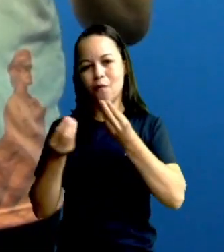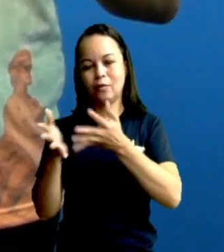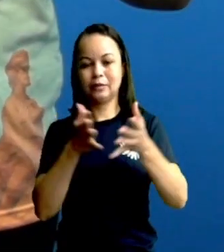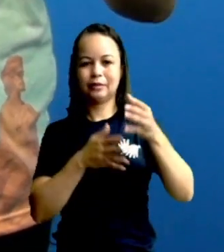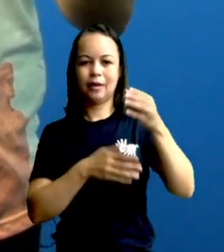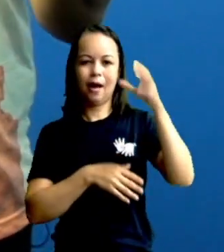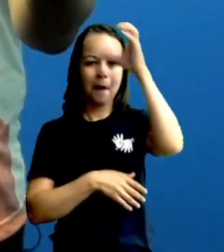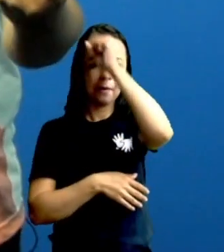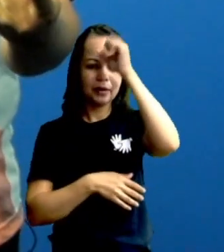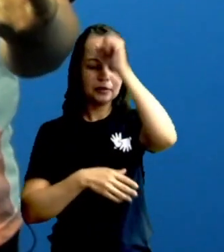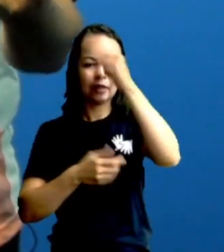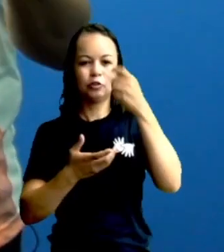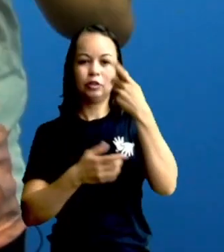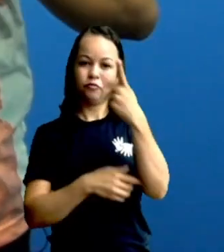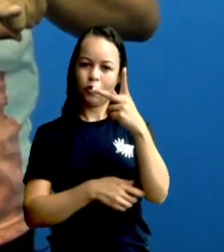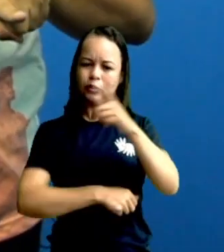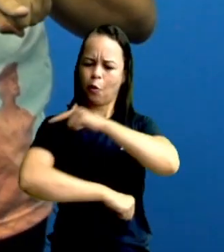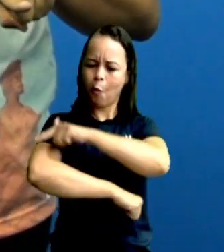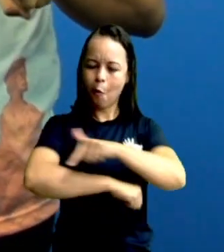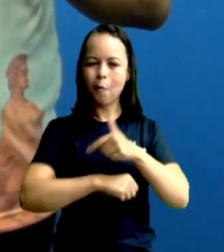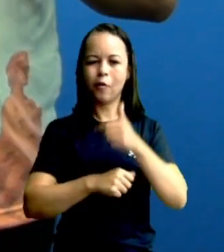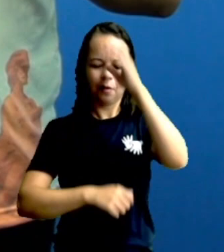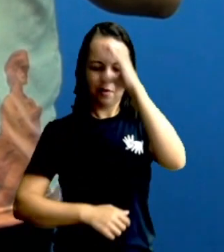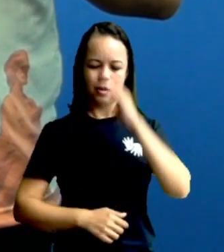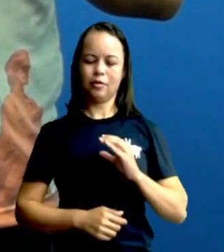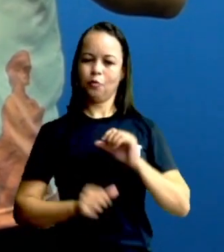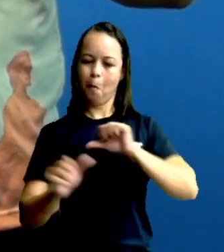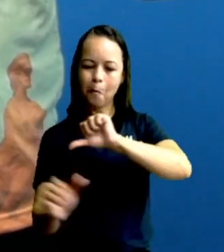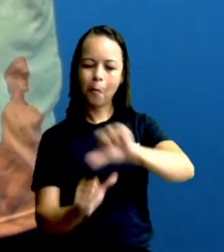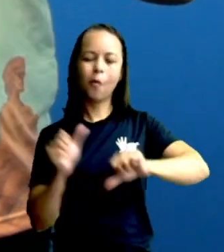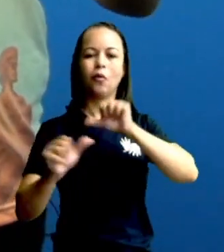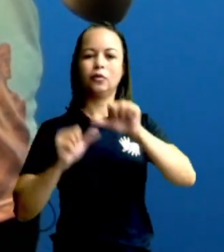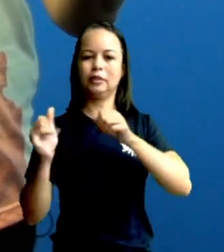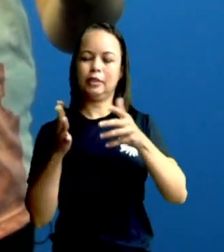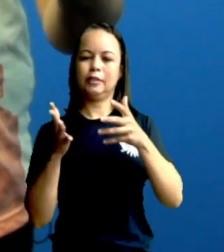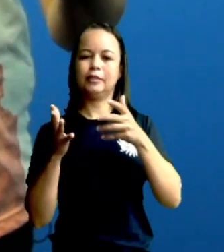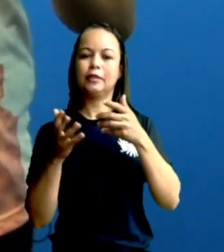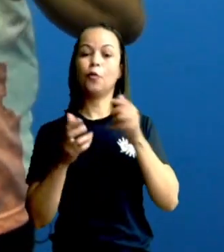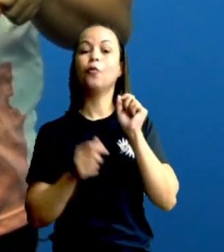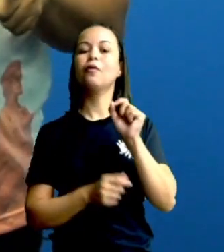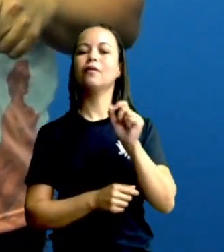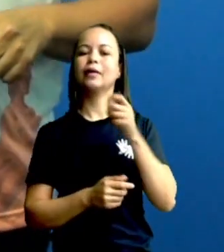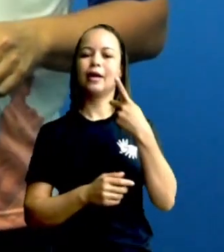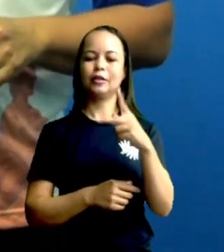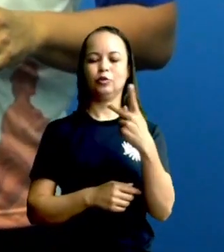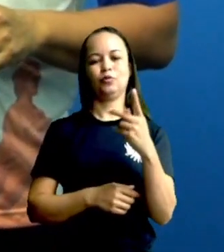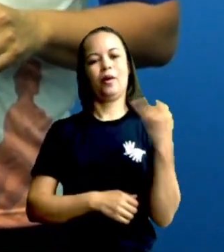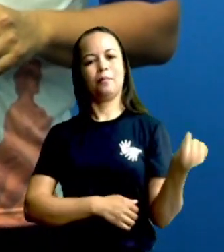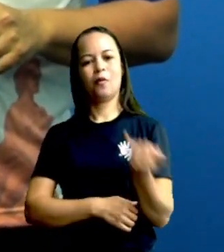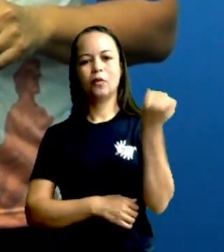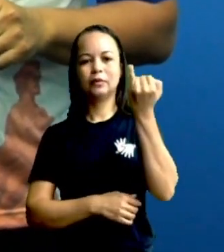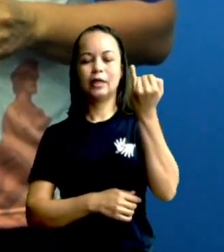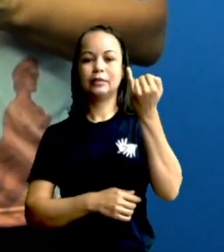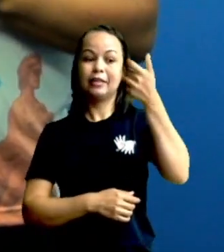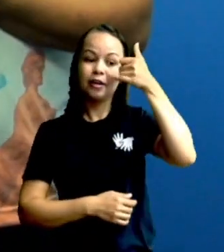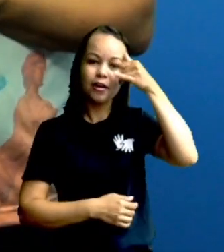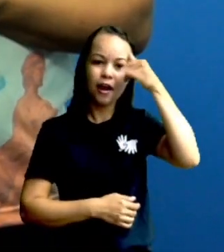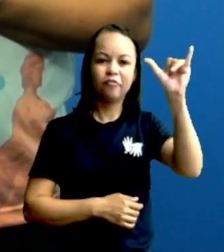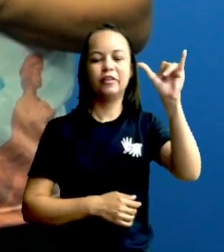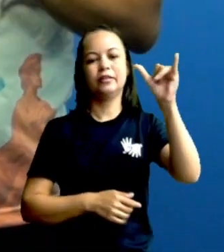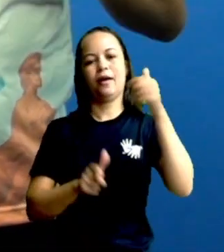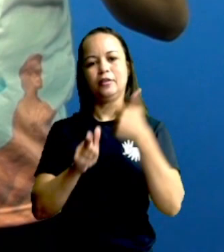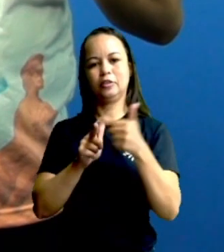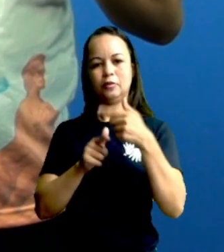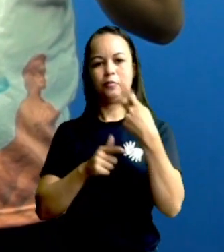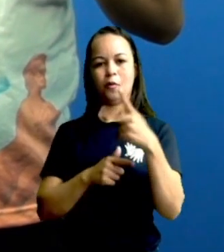partir do momento que você muda o teu comportamento, comportamento esse que vai ser a maior arma para você justamente evitar esse tipo de